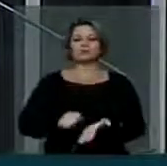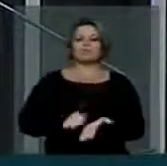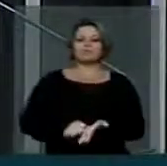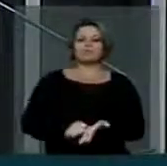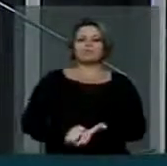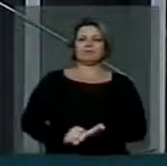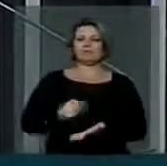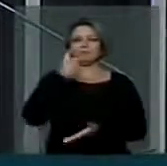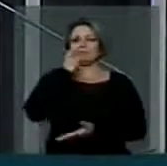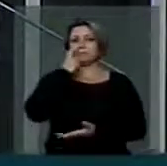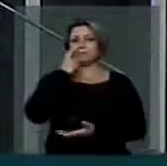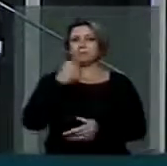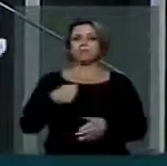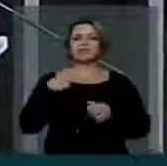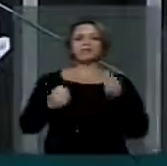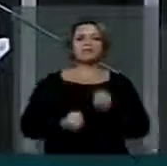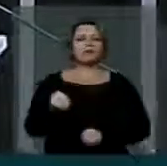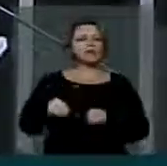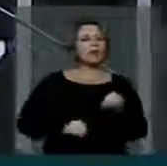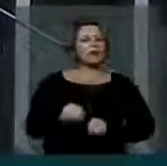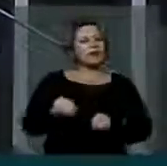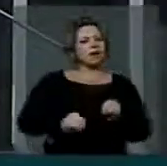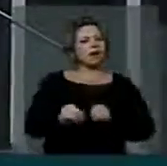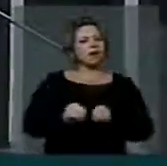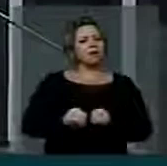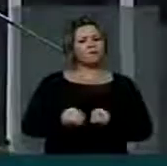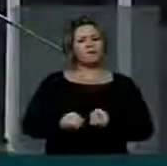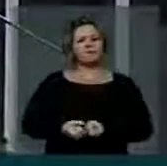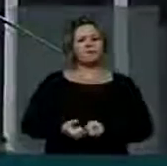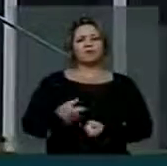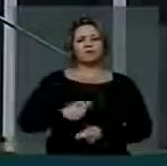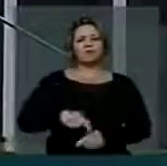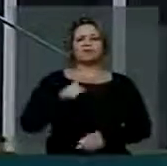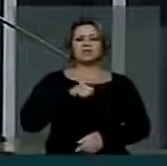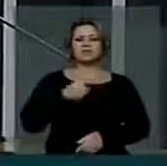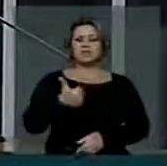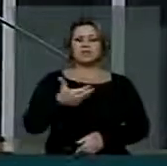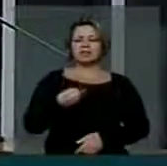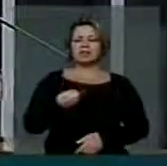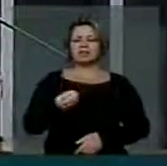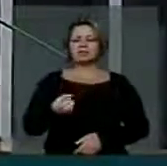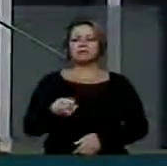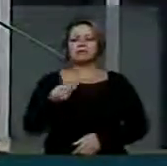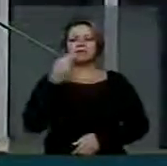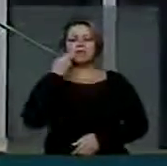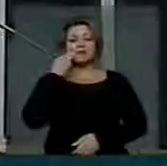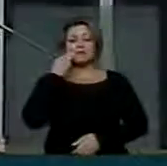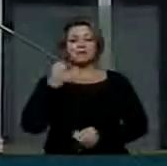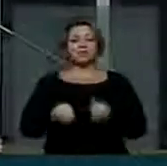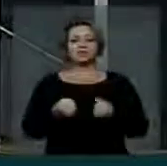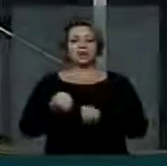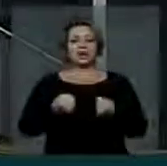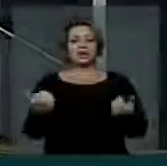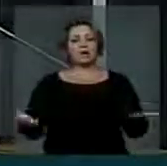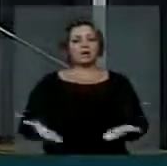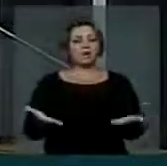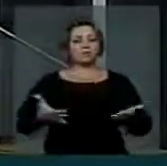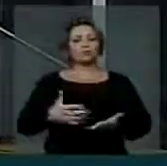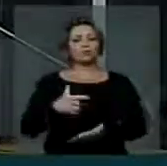anos. A frota de automóveis era de 10 milhões de veículos e agora passou